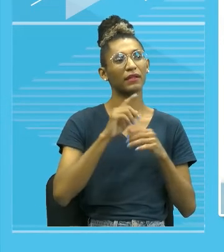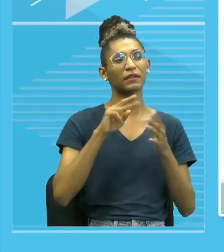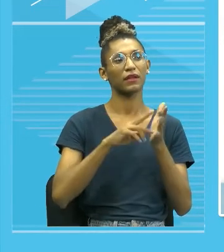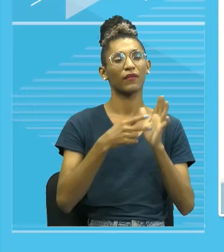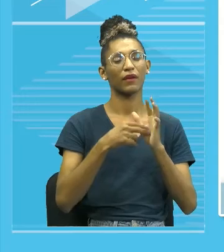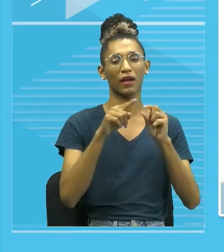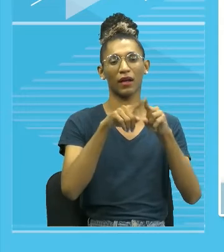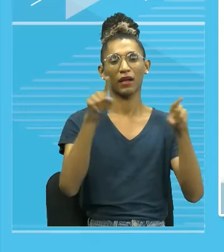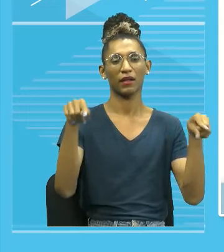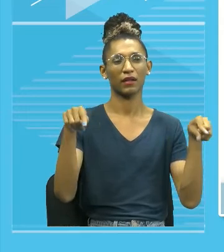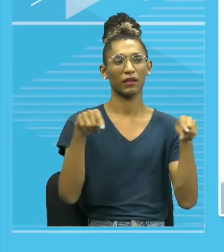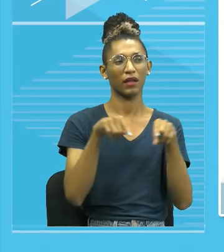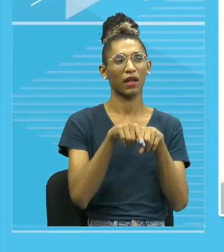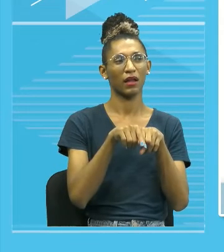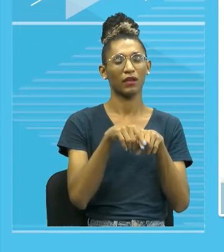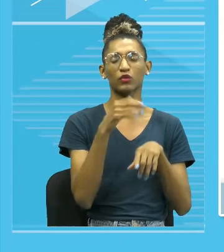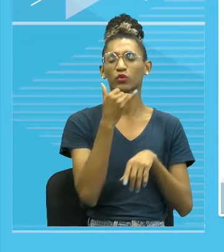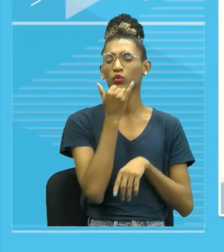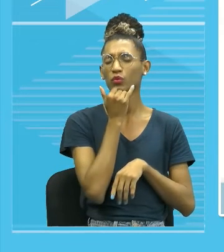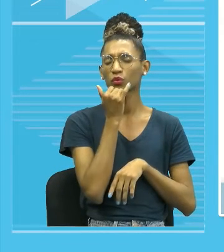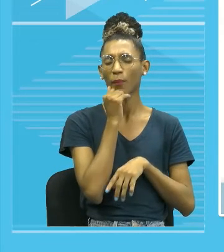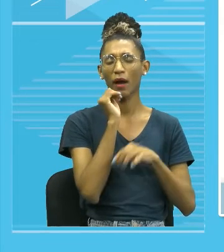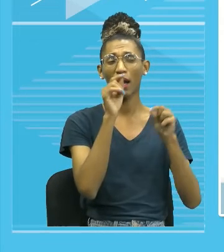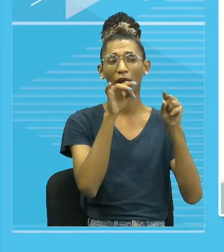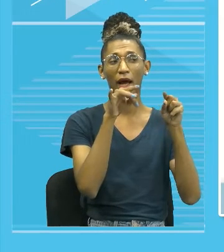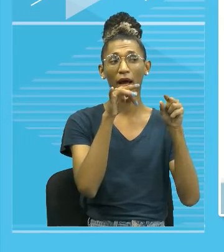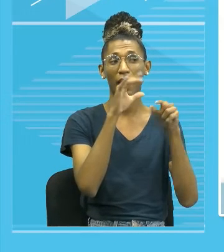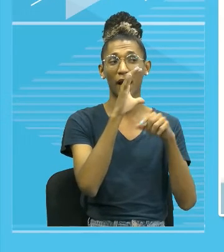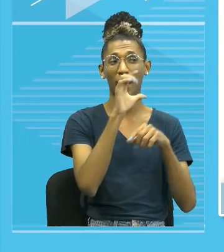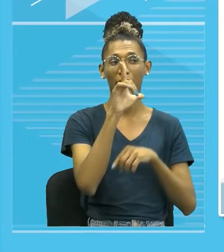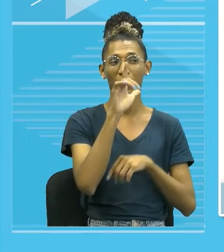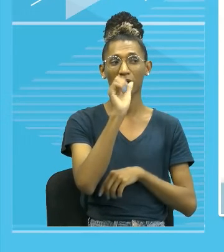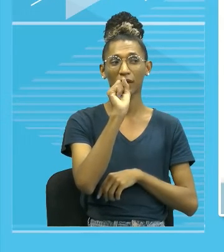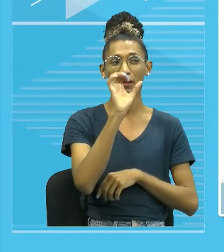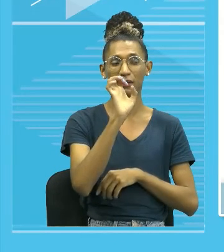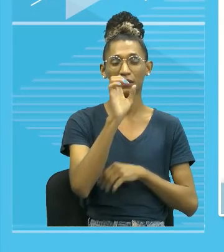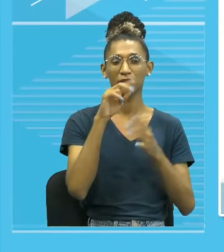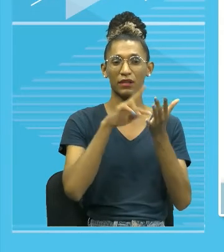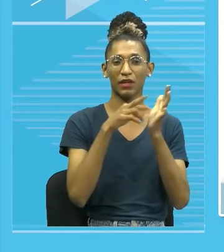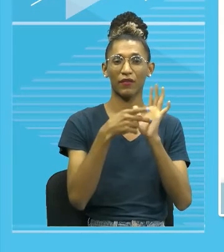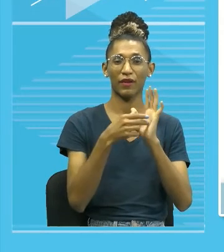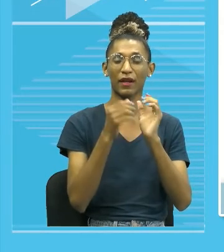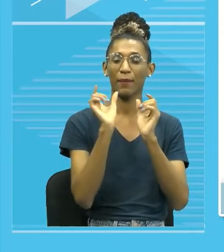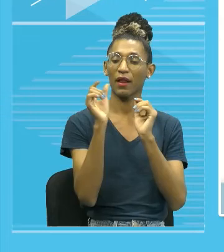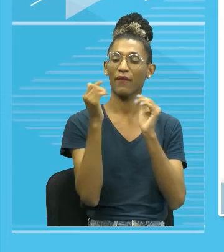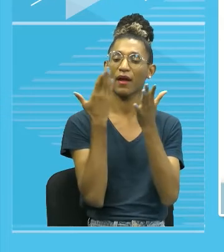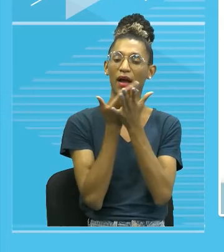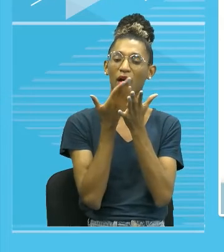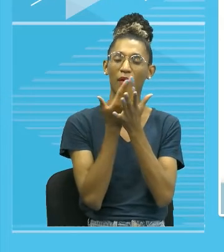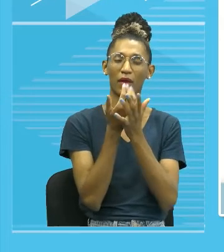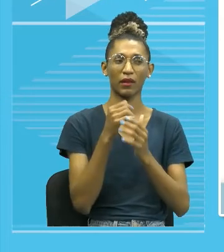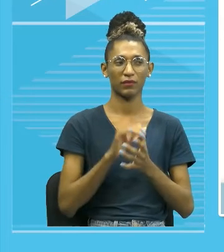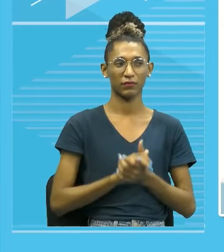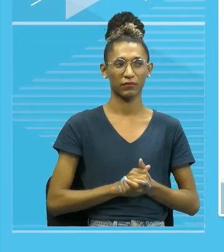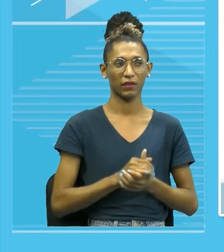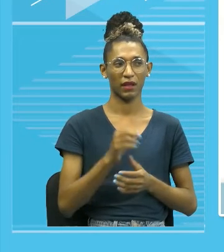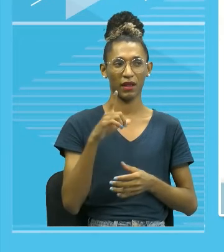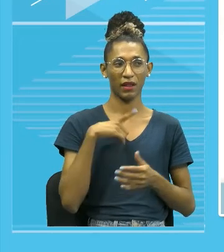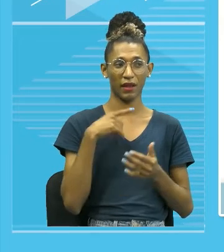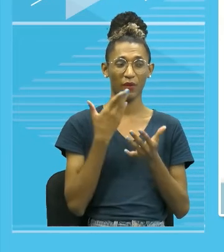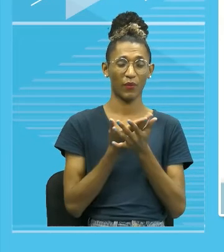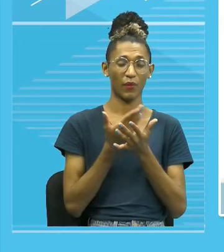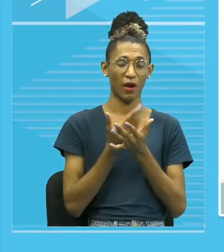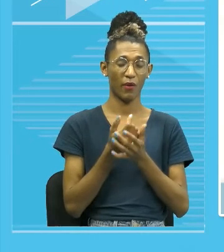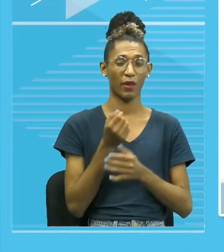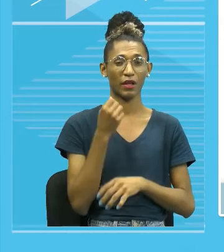aliás perdão minto classe em espanhol significa aula tenho aula de espanhol tengo